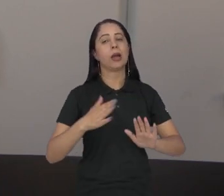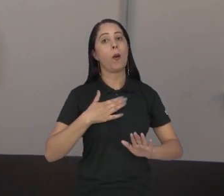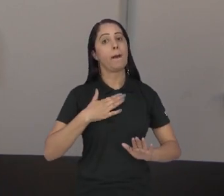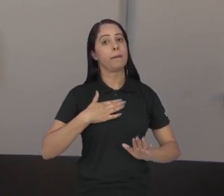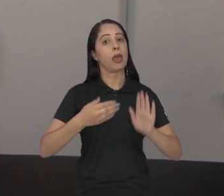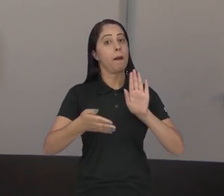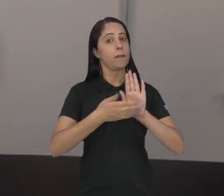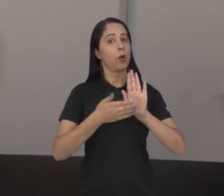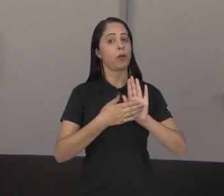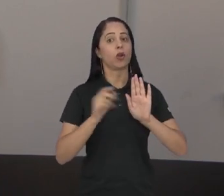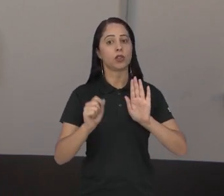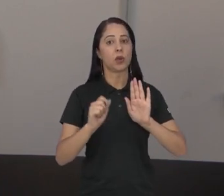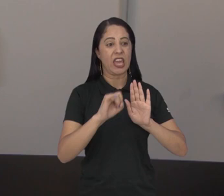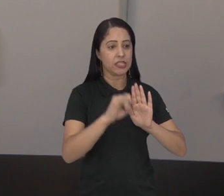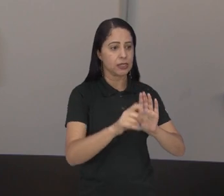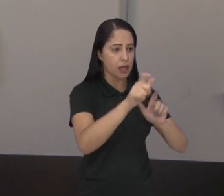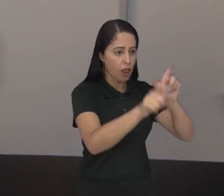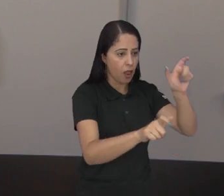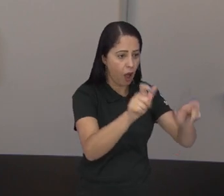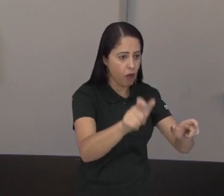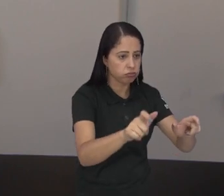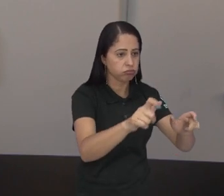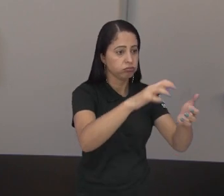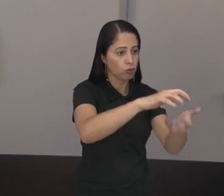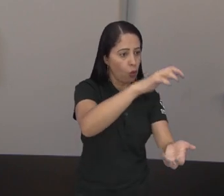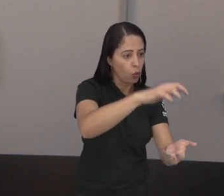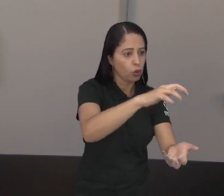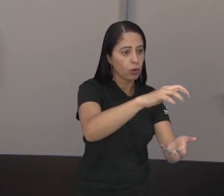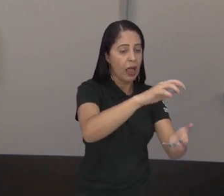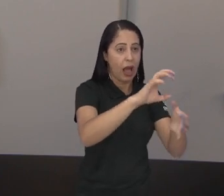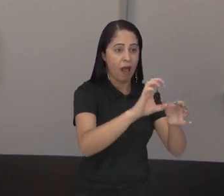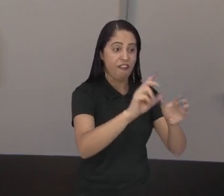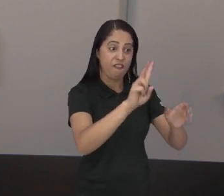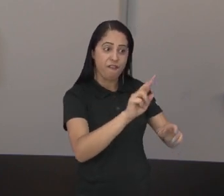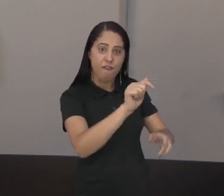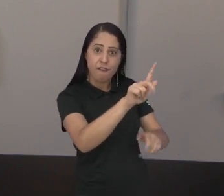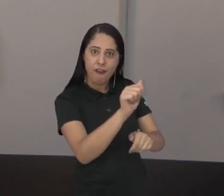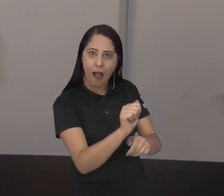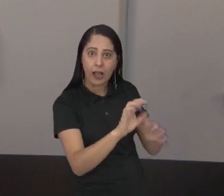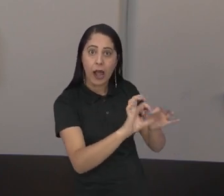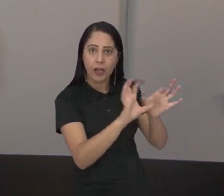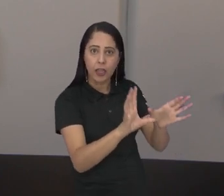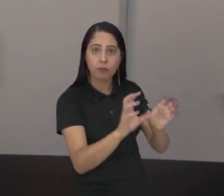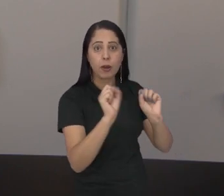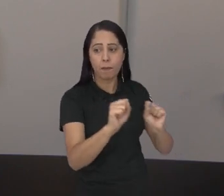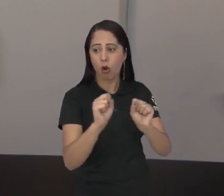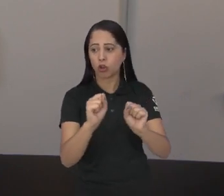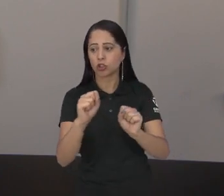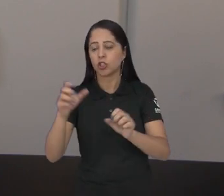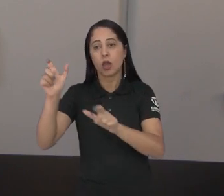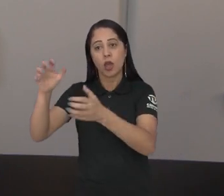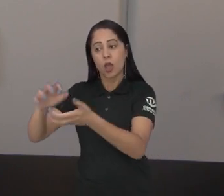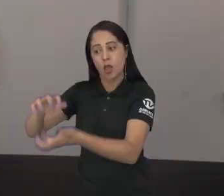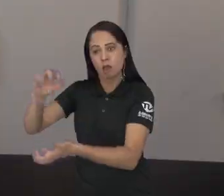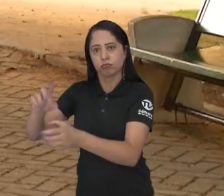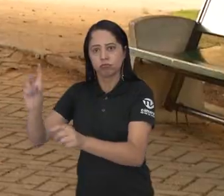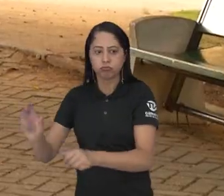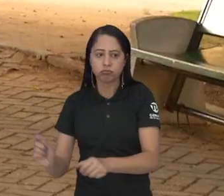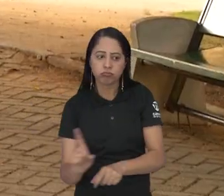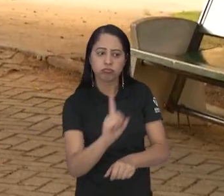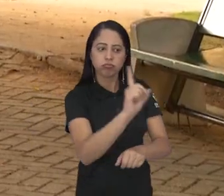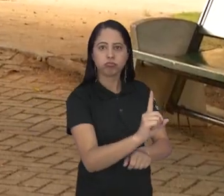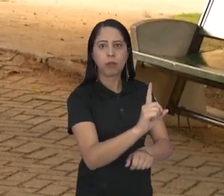essa lei para que essas casas de Deus que tem disponibilidade de vaga que elas recebam também os idosos particulares